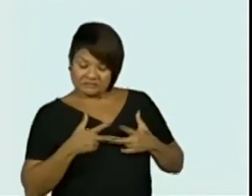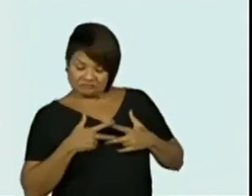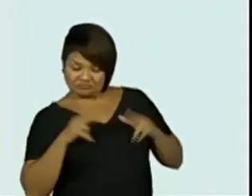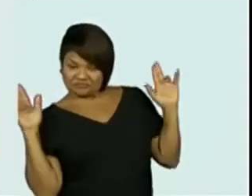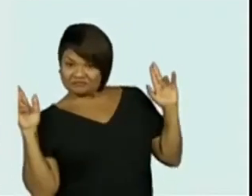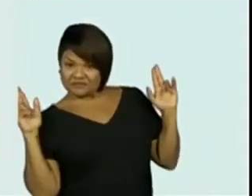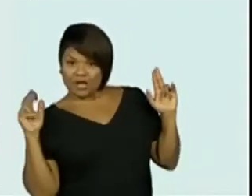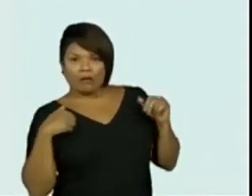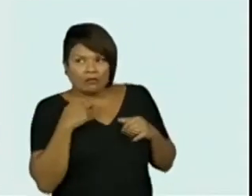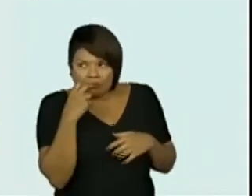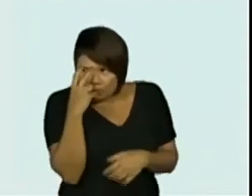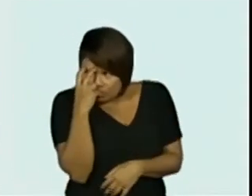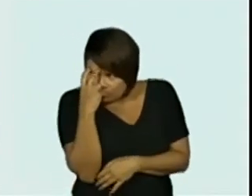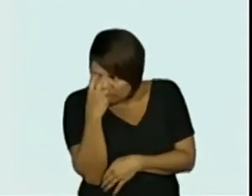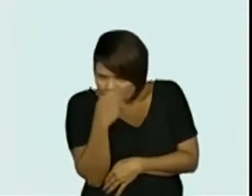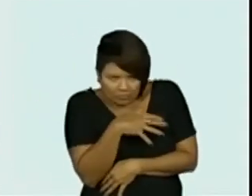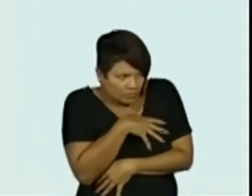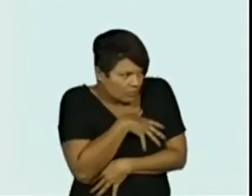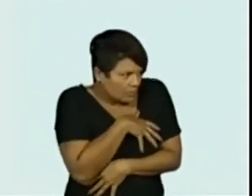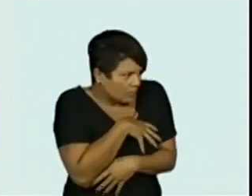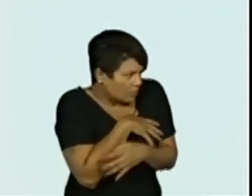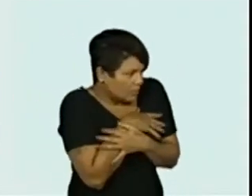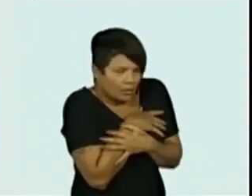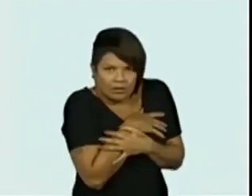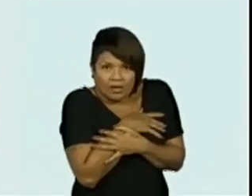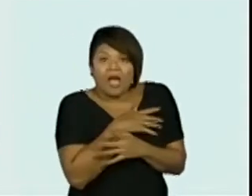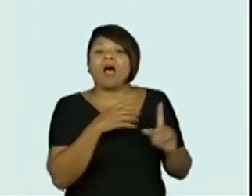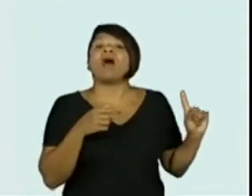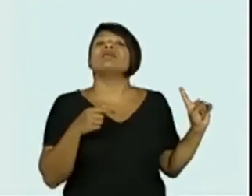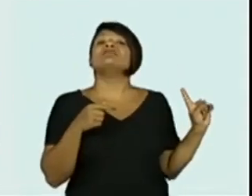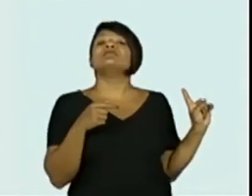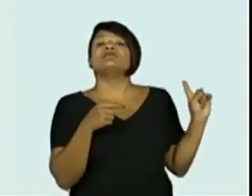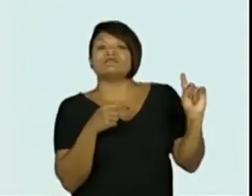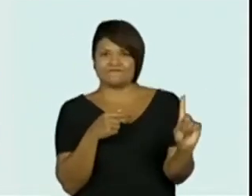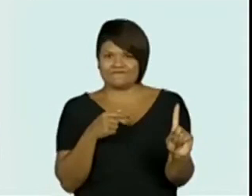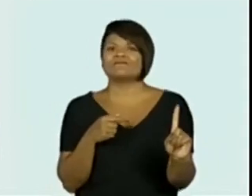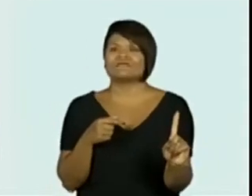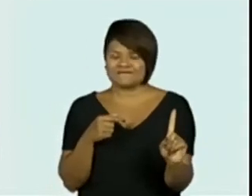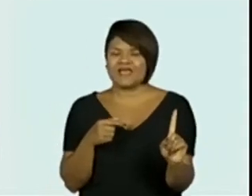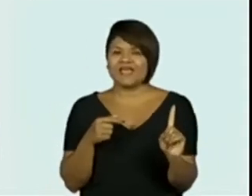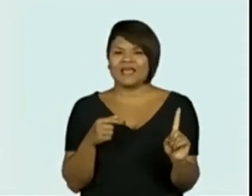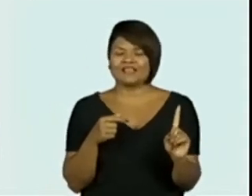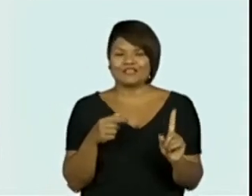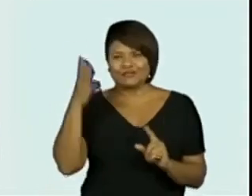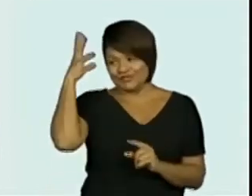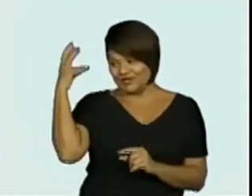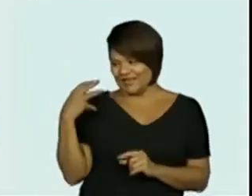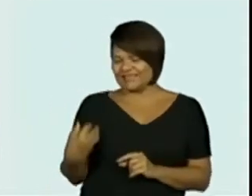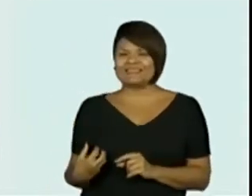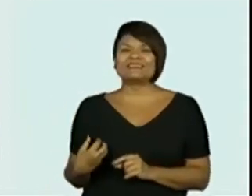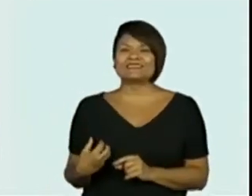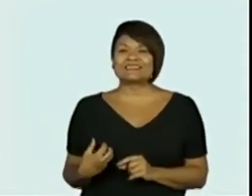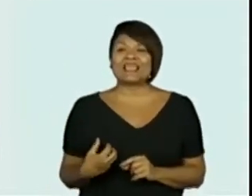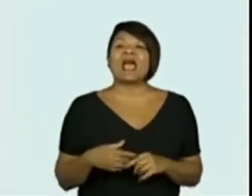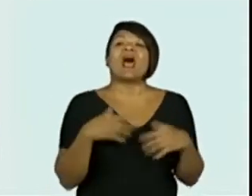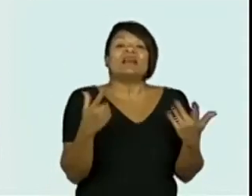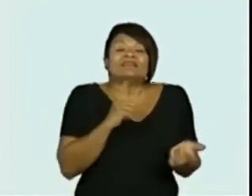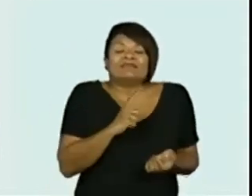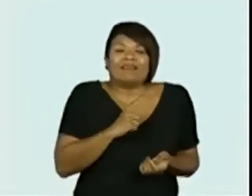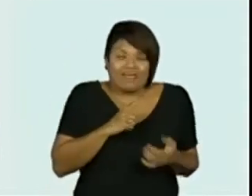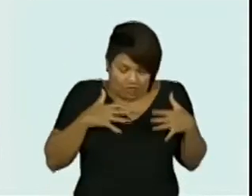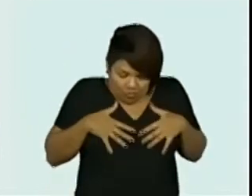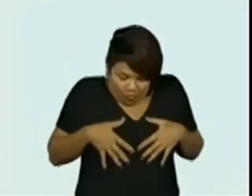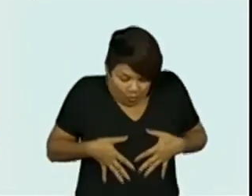meio envergonhadas. Logo veio Doralice, toda empertigada, exibindo de novo a roupa